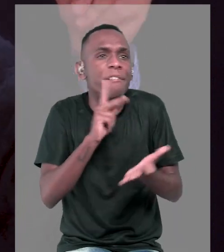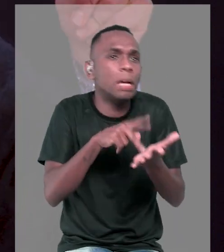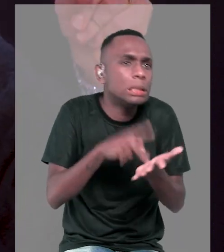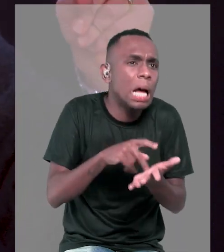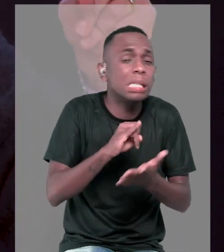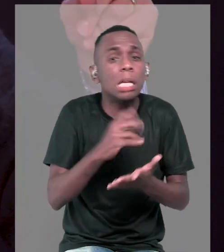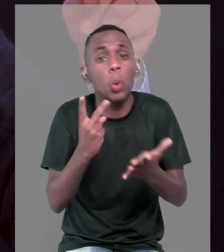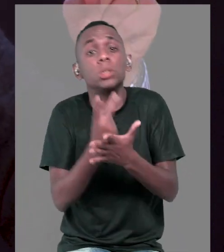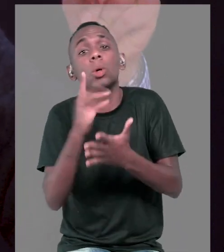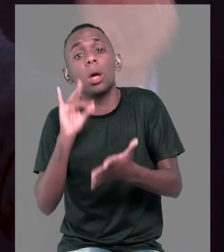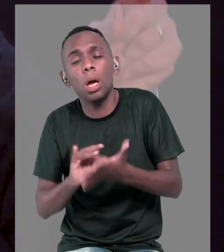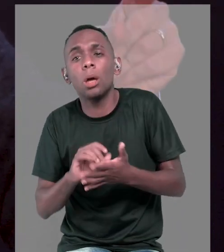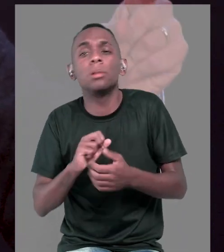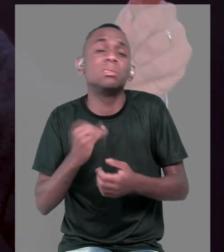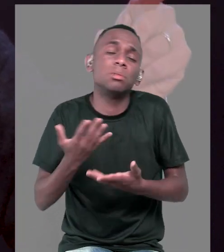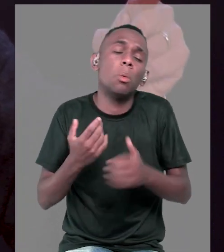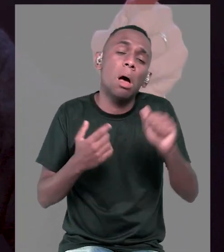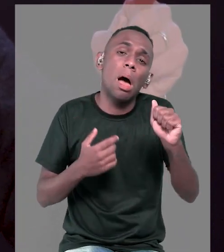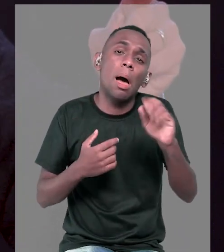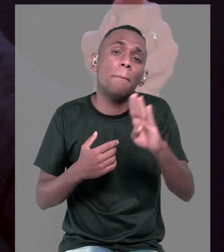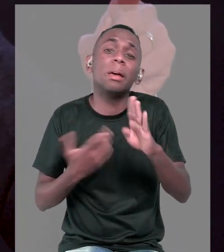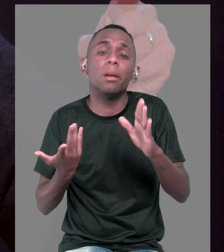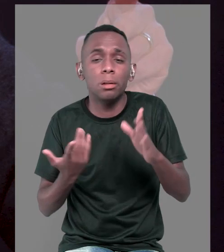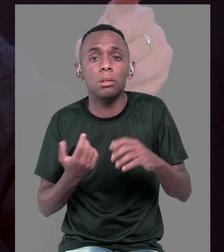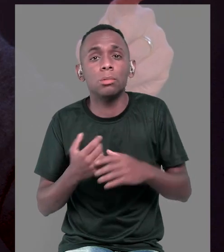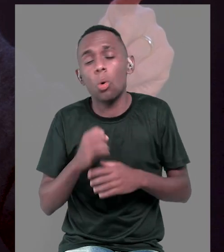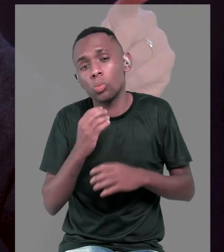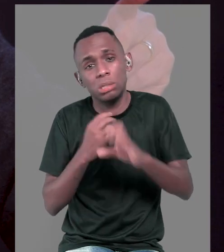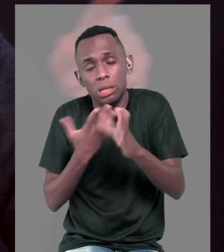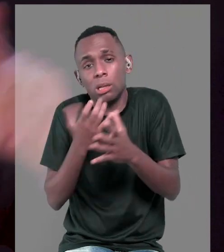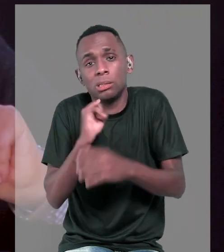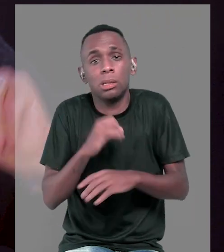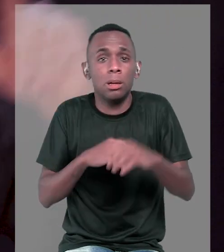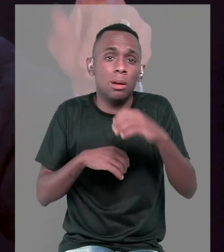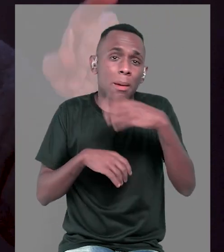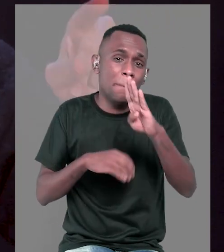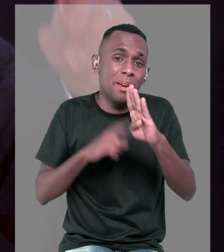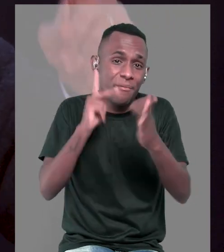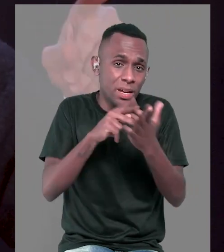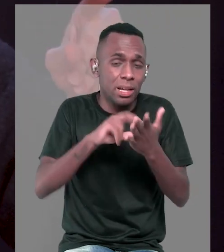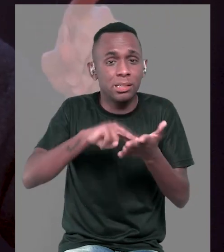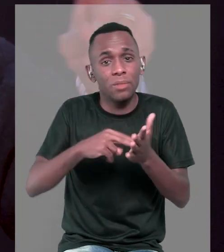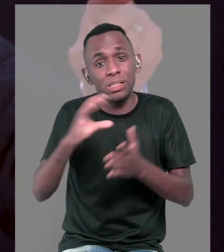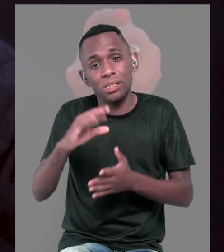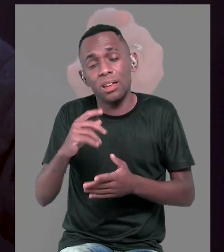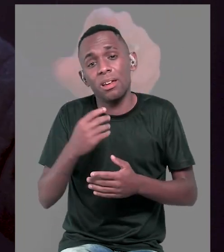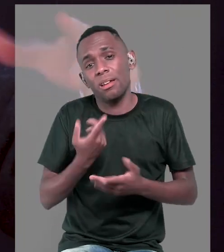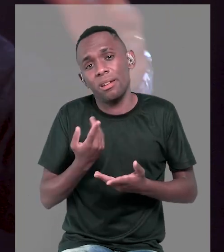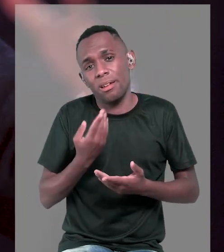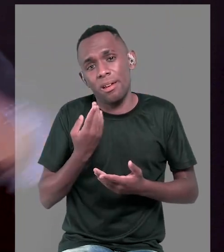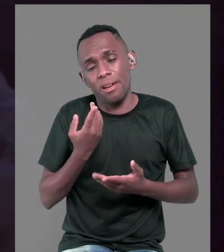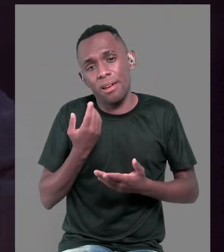ou C. Se B é verdade, C é falso. Então, eu verifico as condições, vou